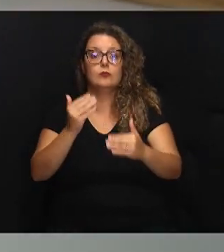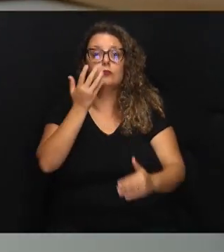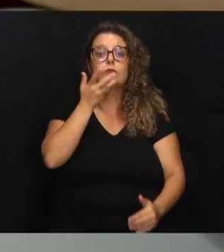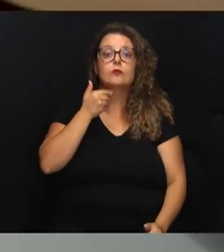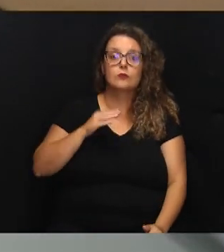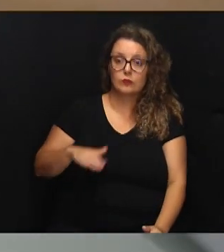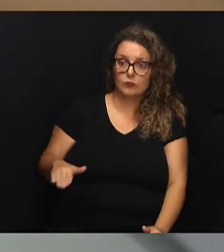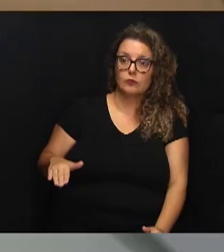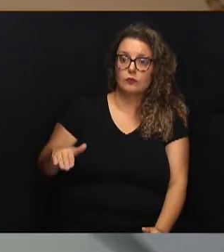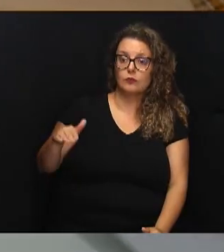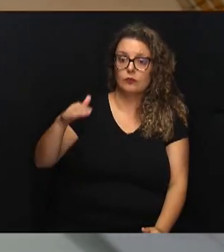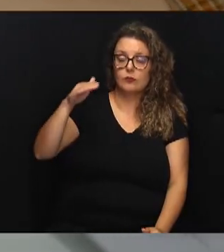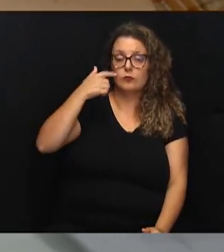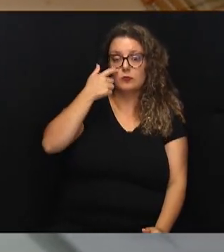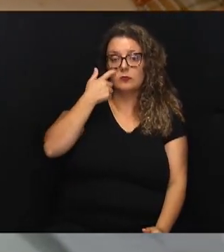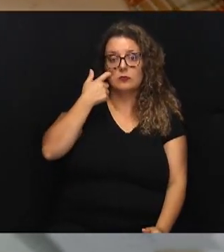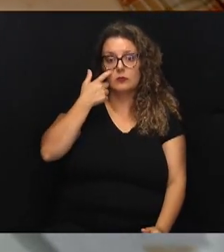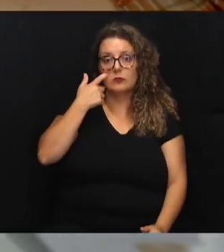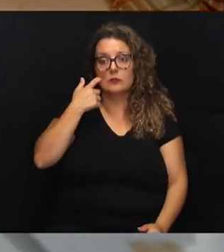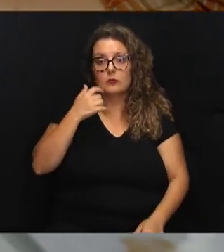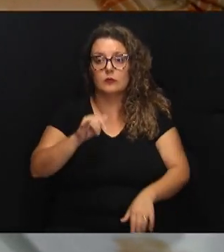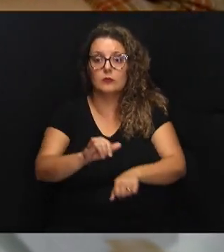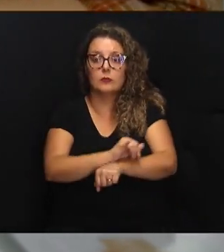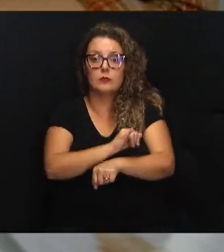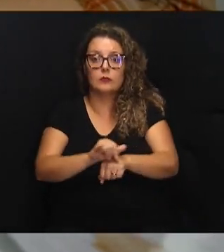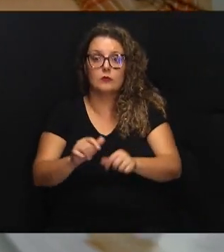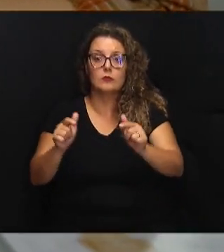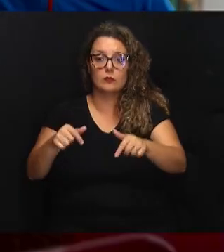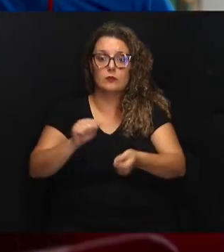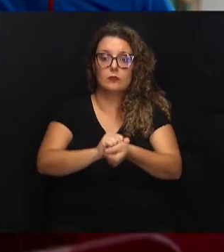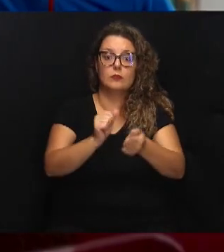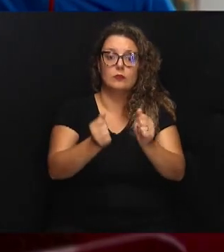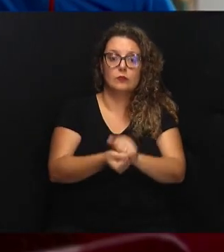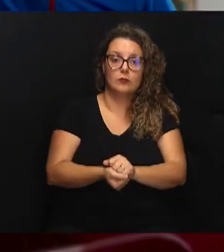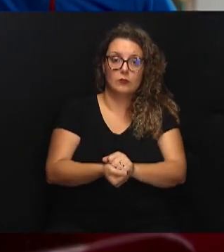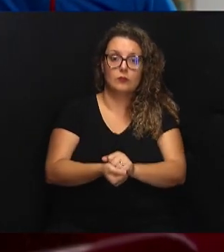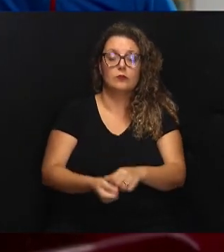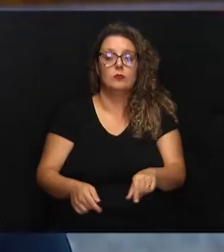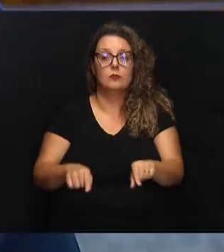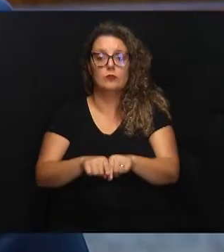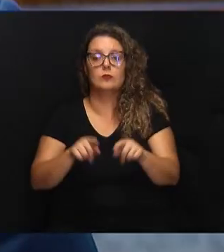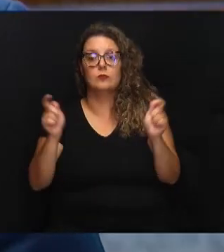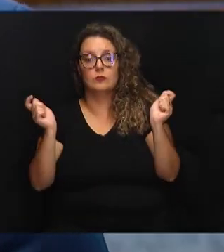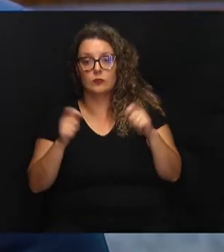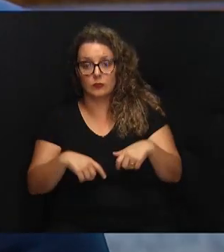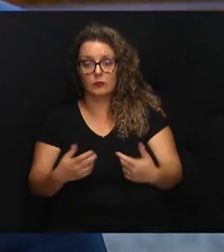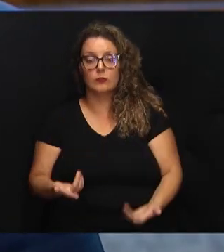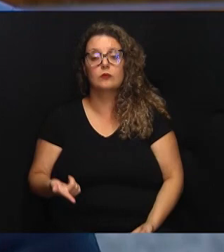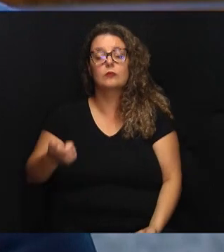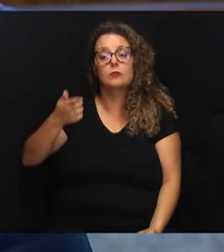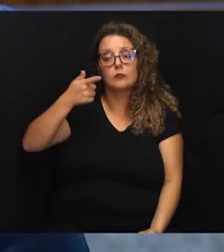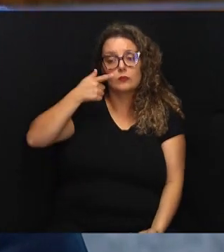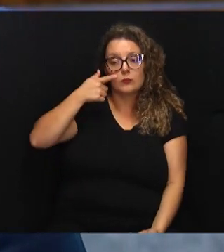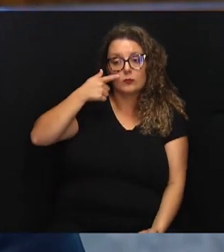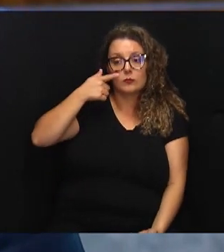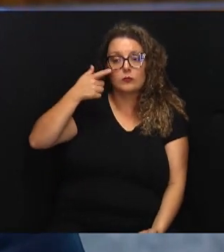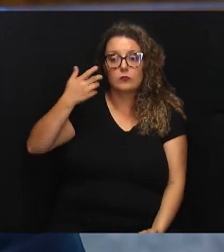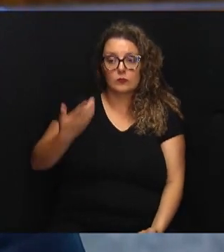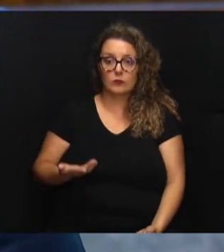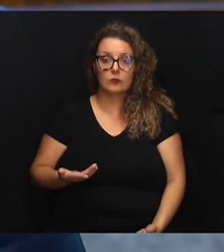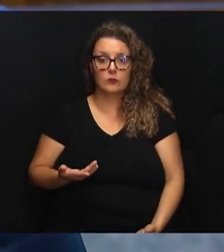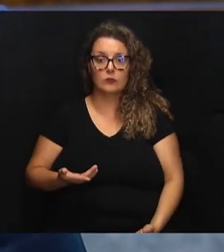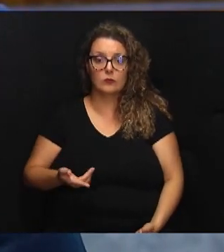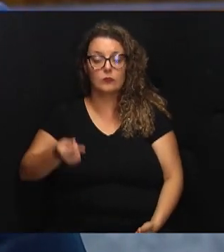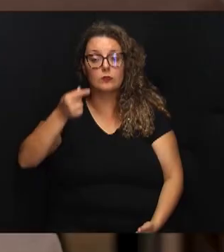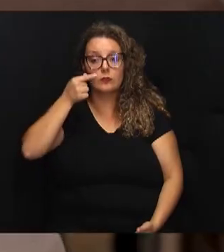e estratégias para ambientes adaptados. Além da capacitação, Guilherme Teixeira destaca o